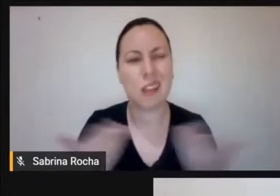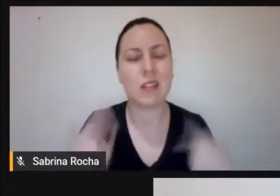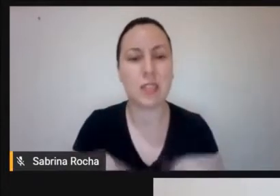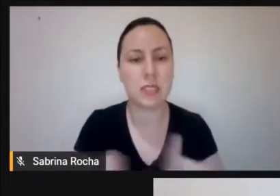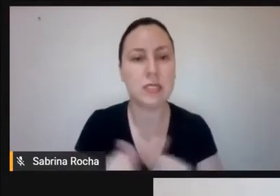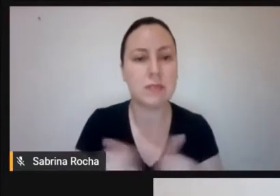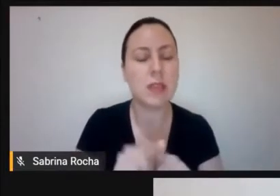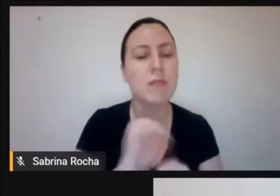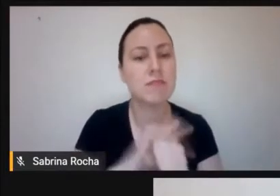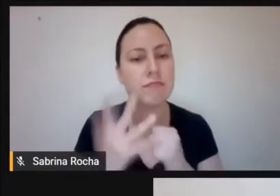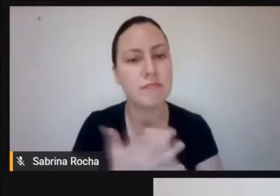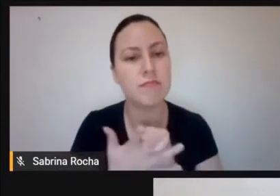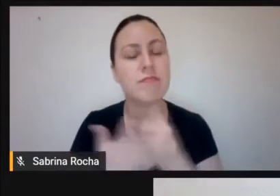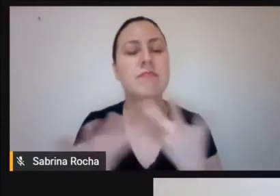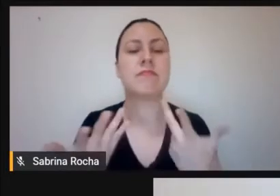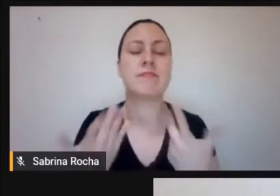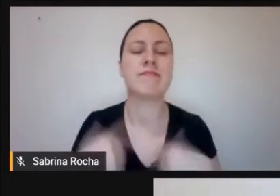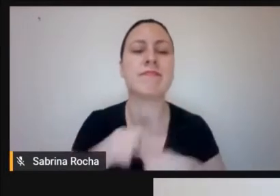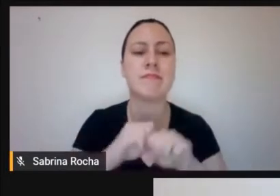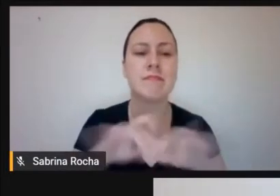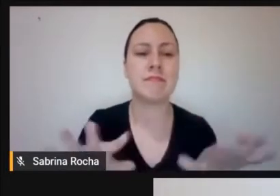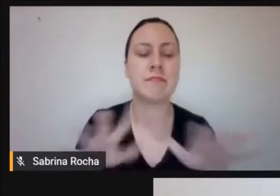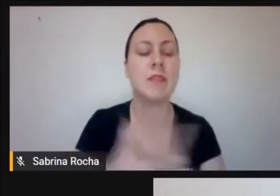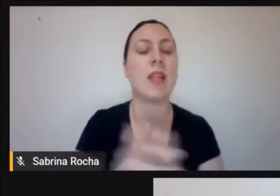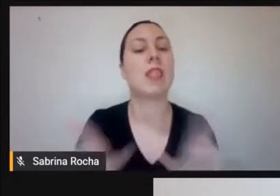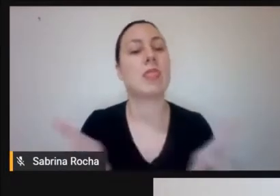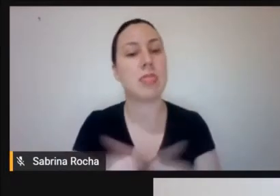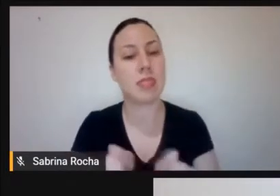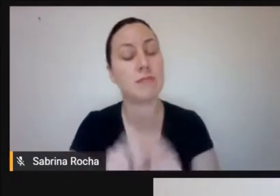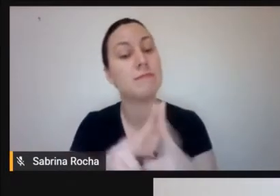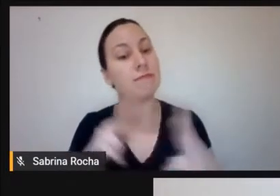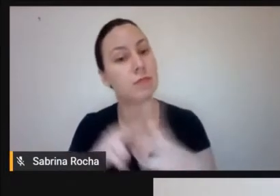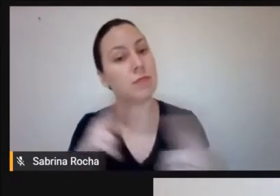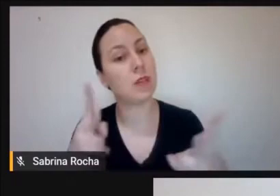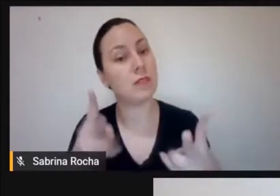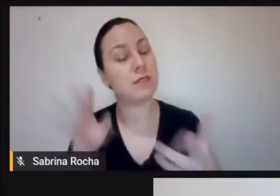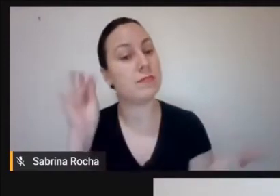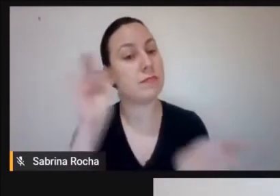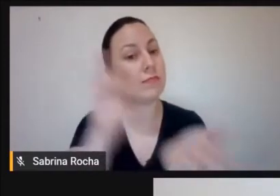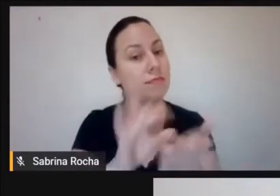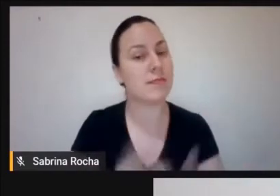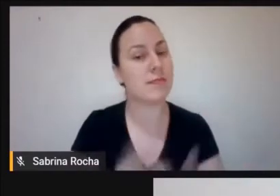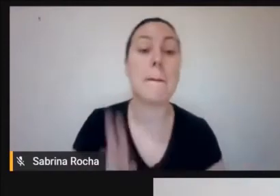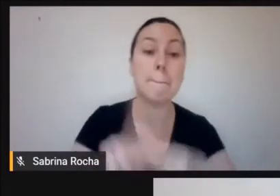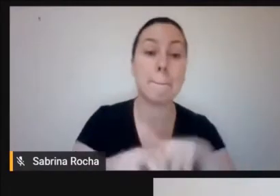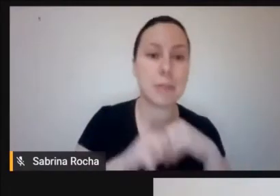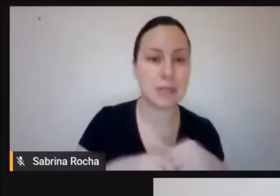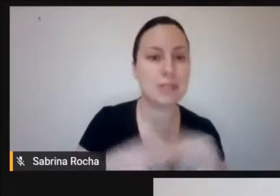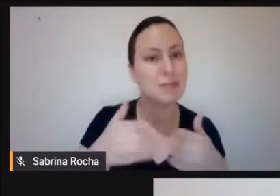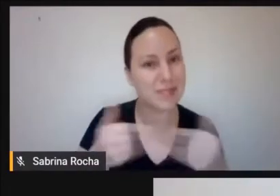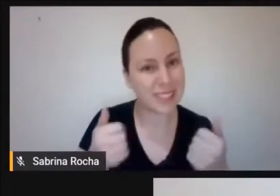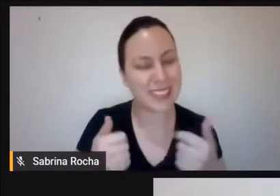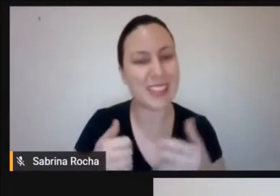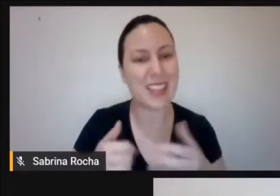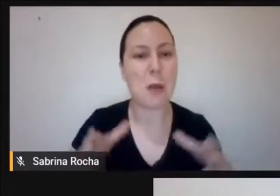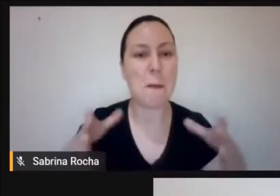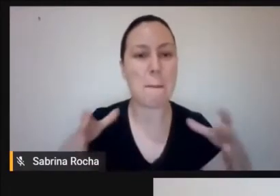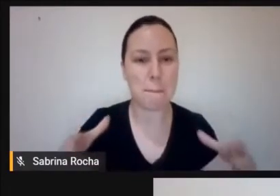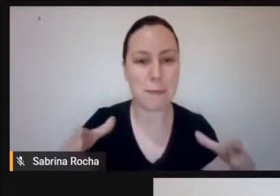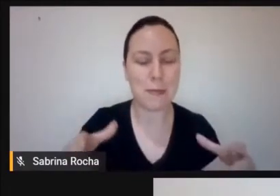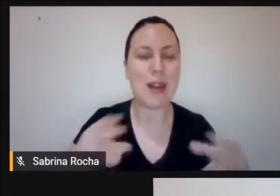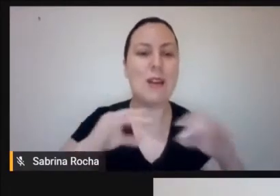uma realidade virtual. Por isso que eu me lembrei que eu pedi para os meninos botar o pé no balde com folhas